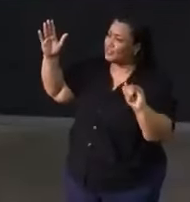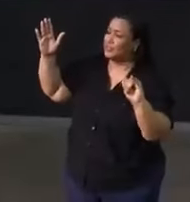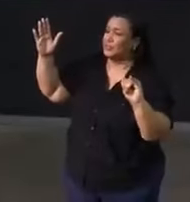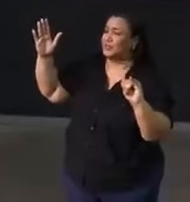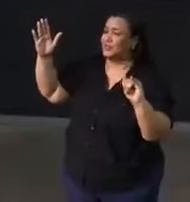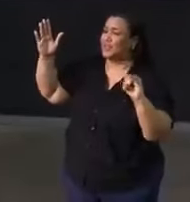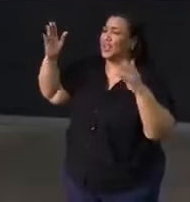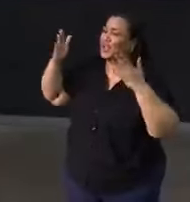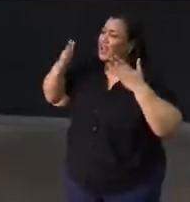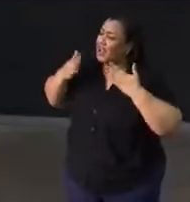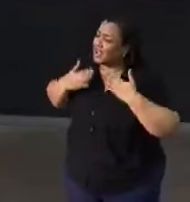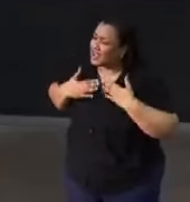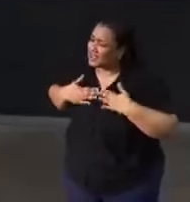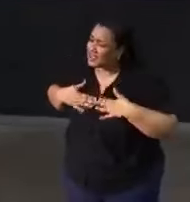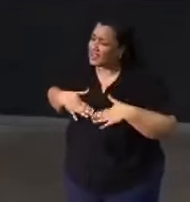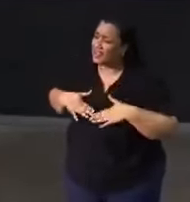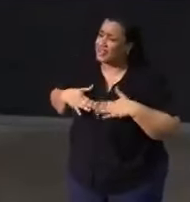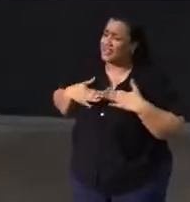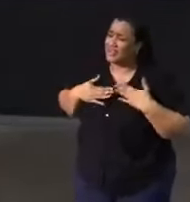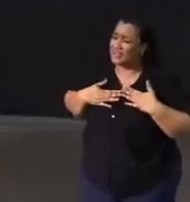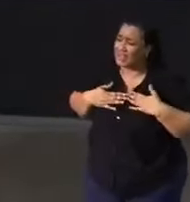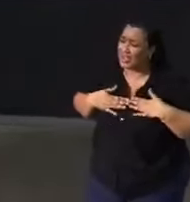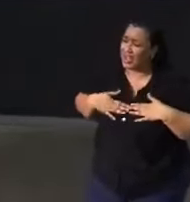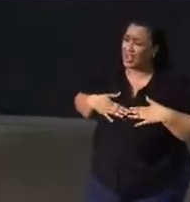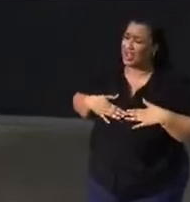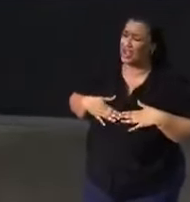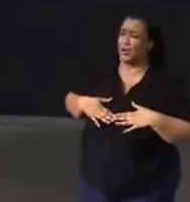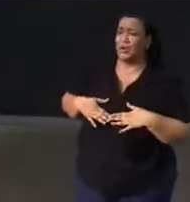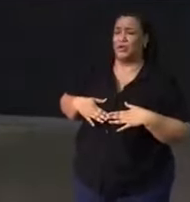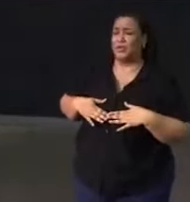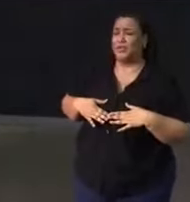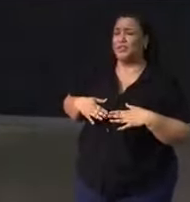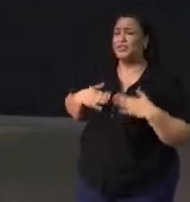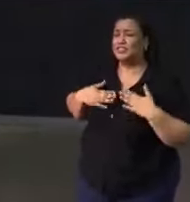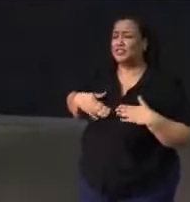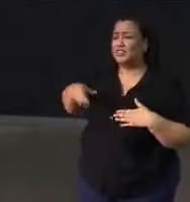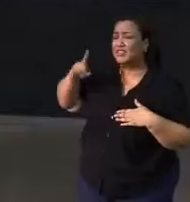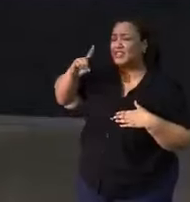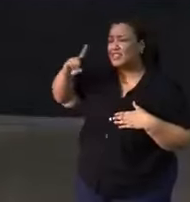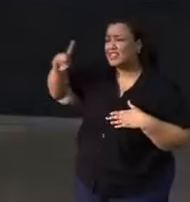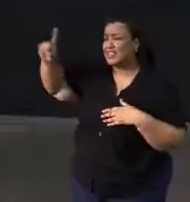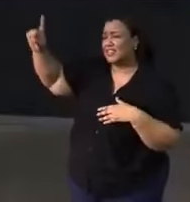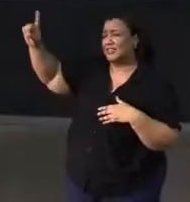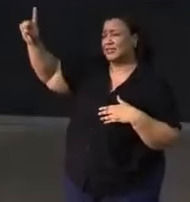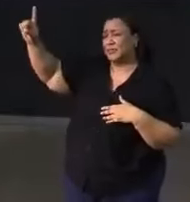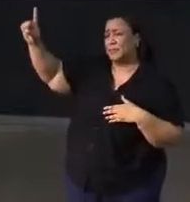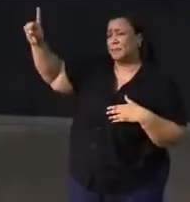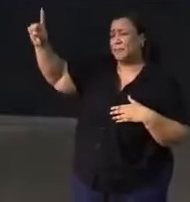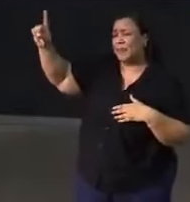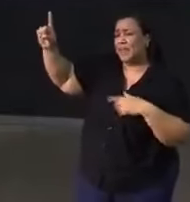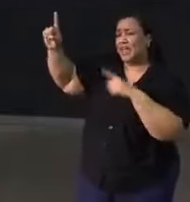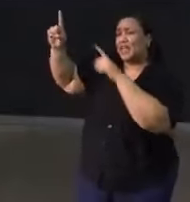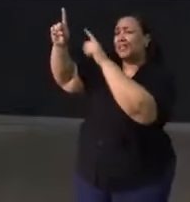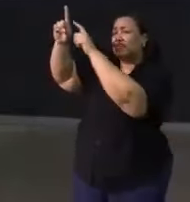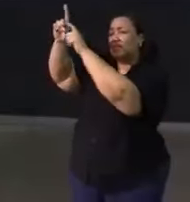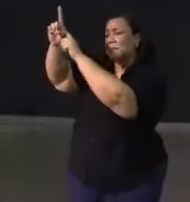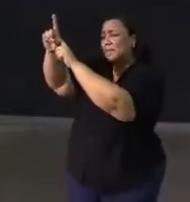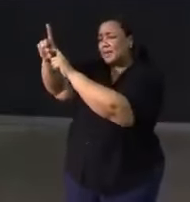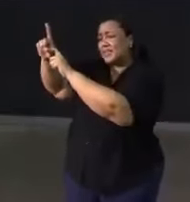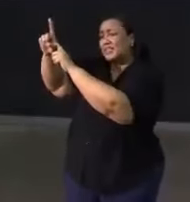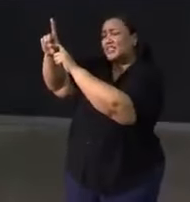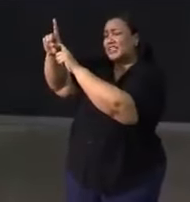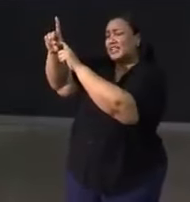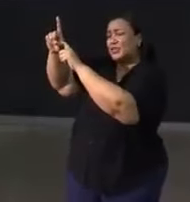Aquieta-te, aquieta-te no Senhor, estando no Senhor, Ele satisfará os desejos do